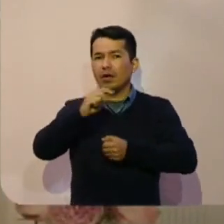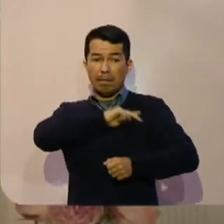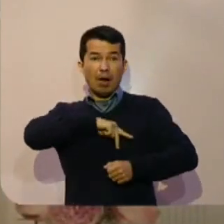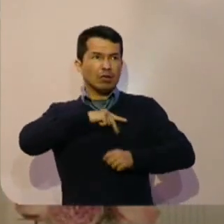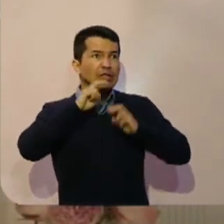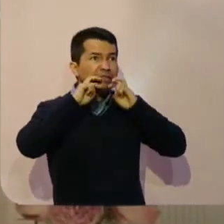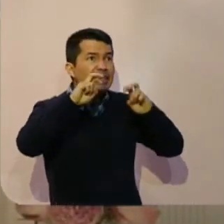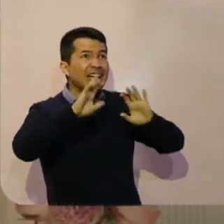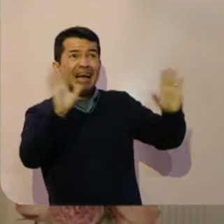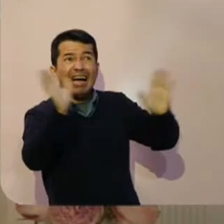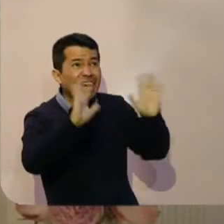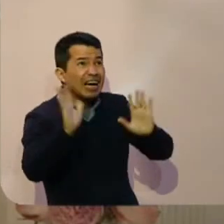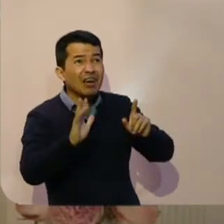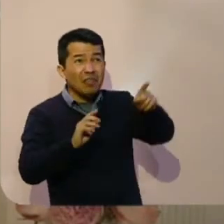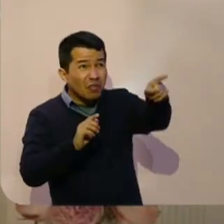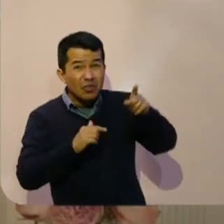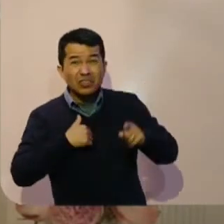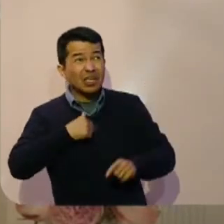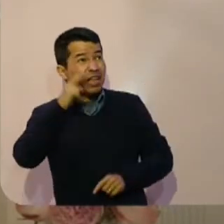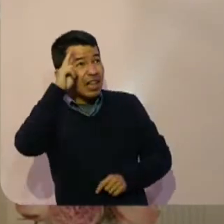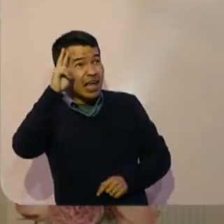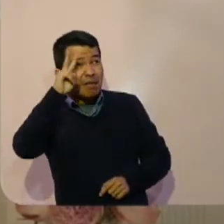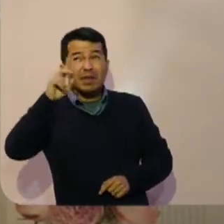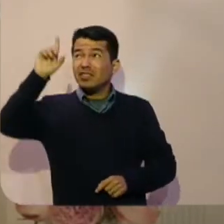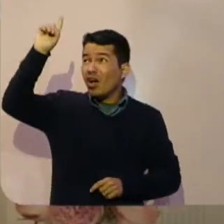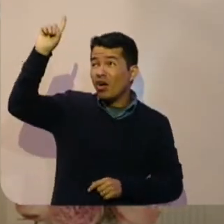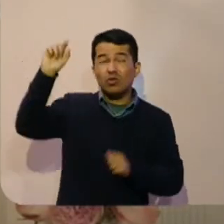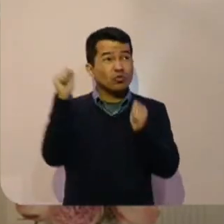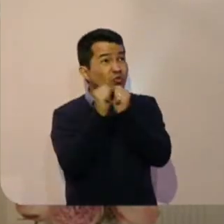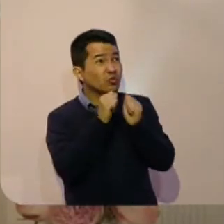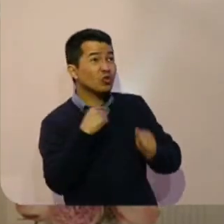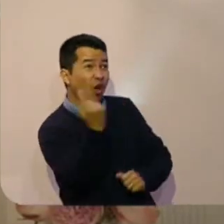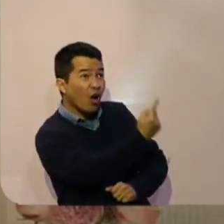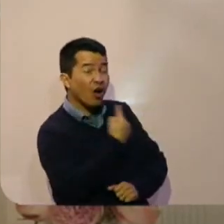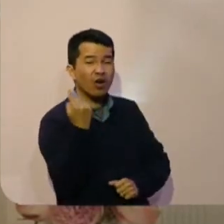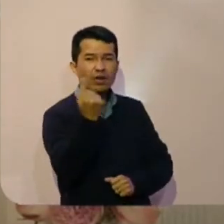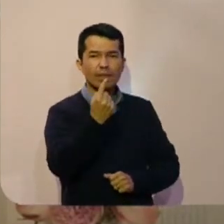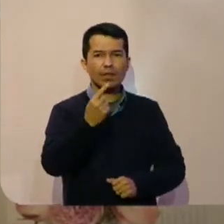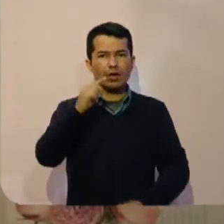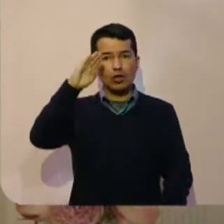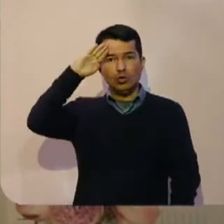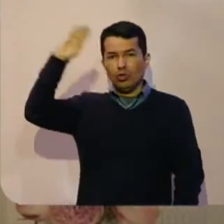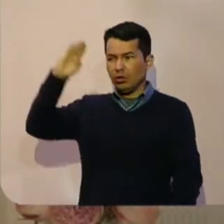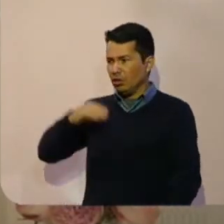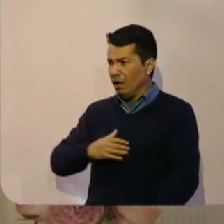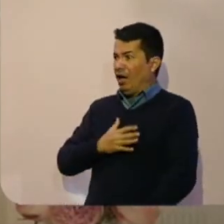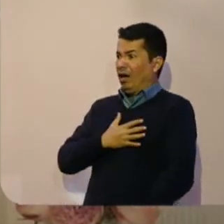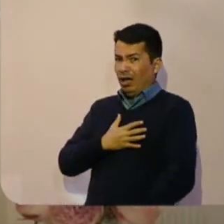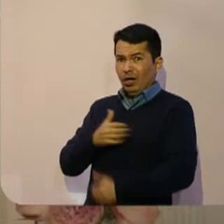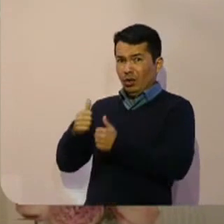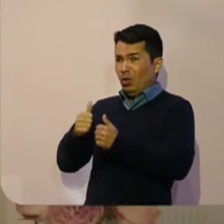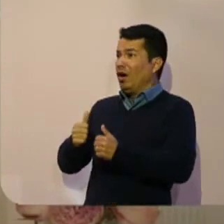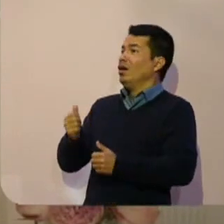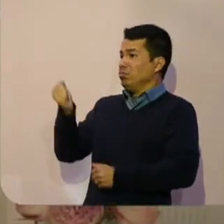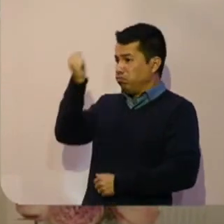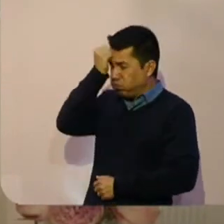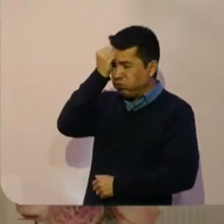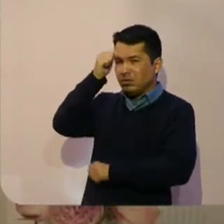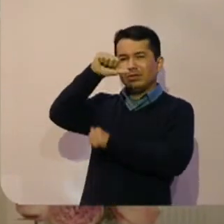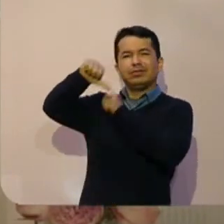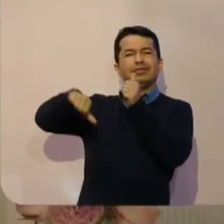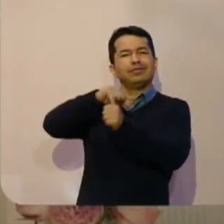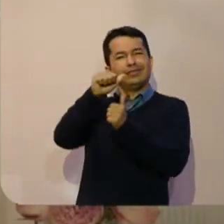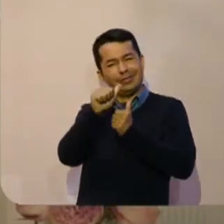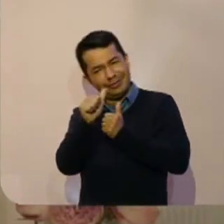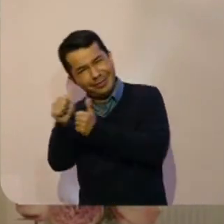ele ouviu a nossa oração. E aí pessoas se convertem, o carcereiro se converte, a família dele se converte, eles